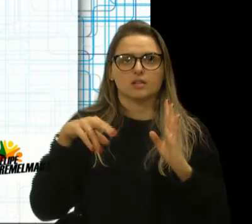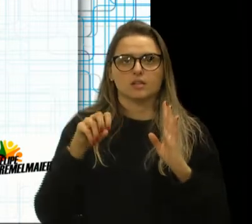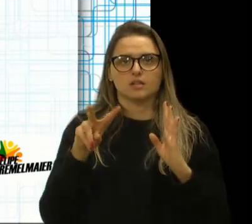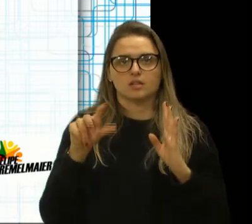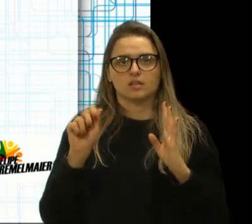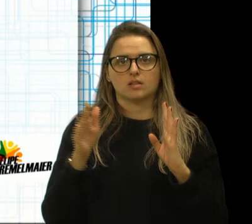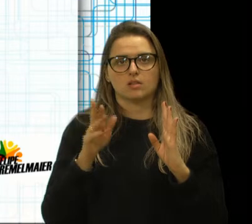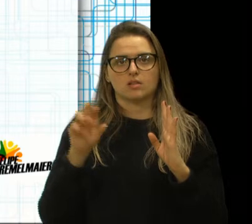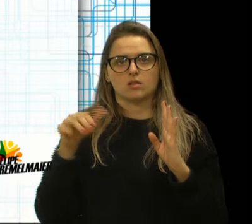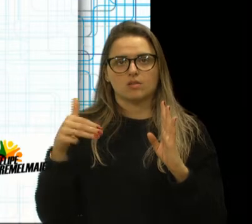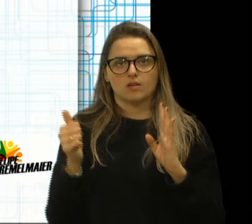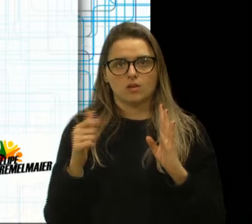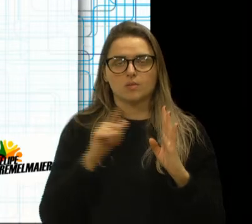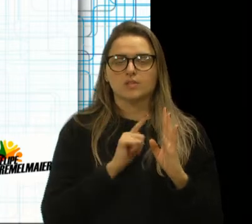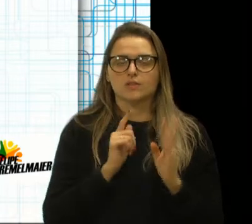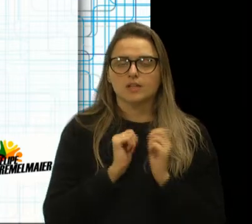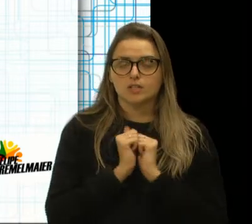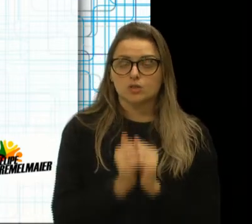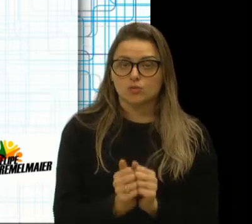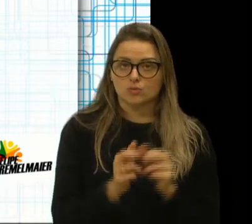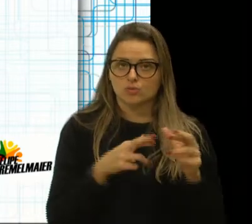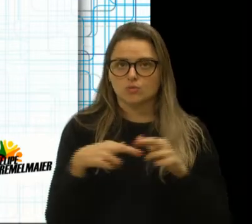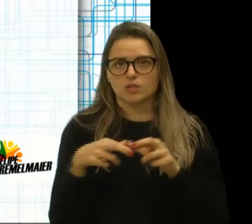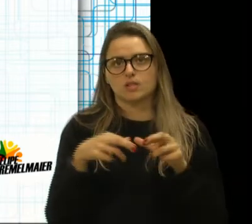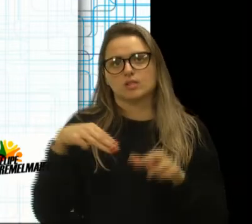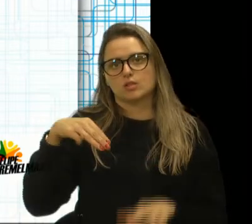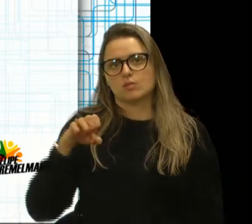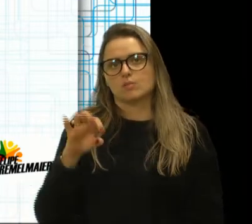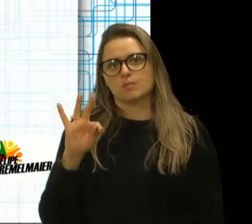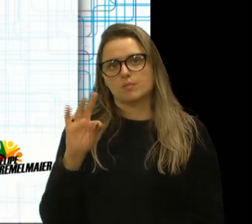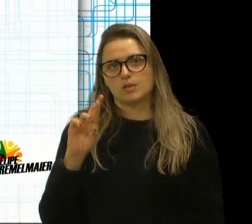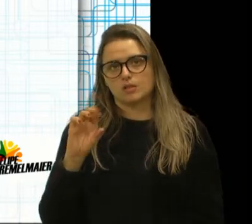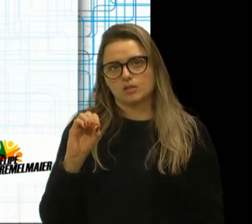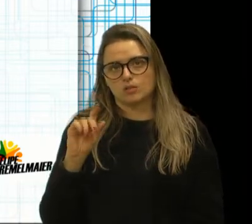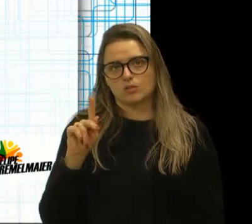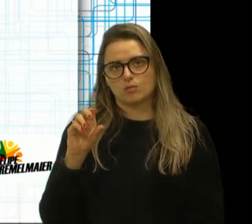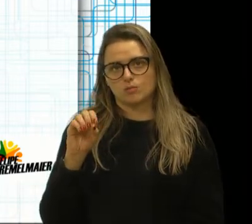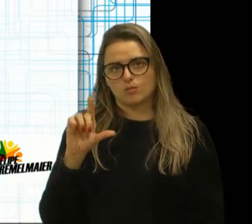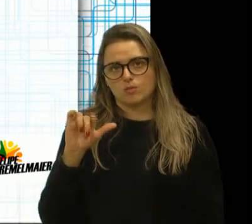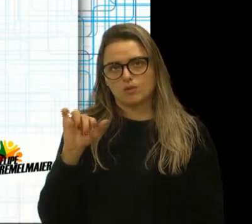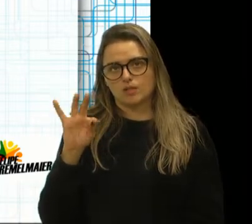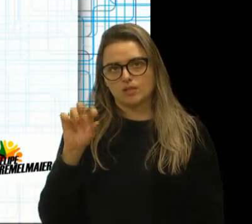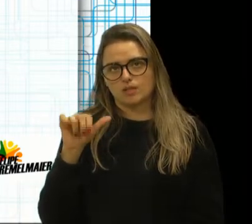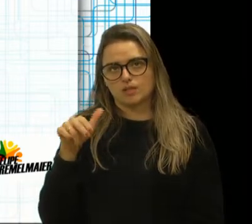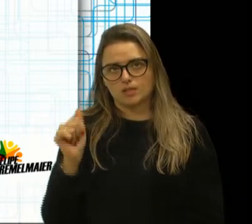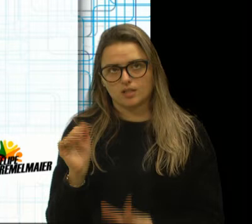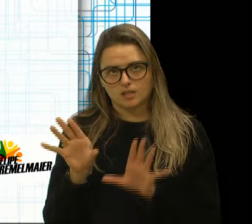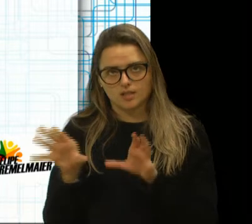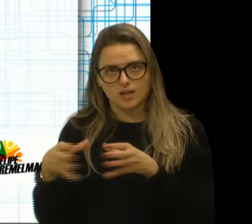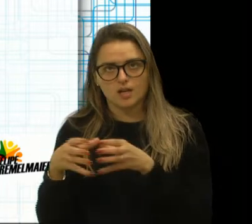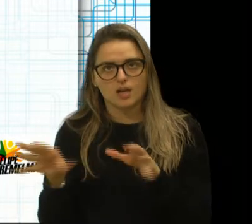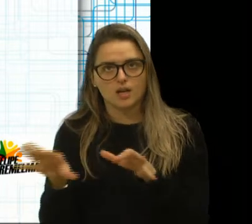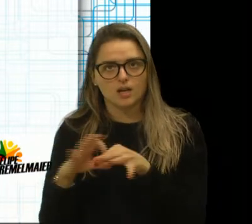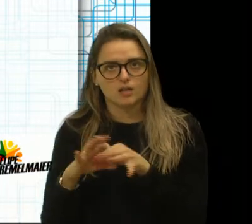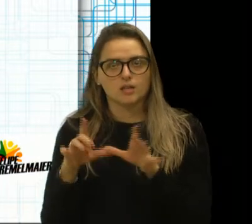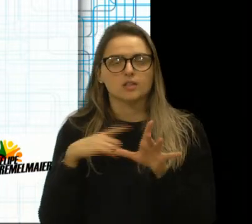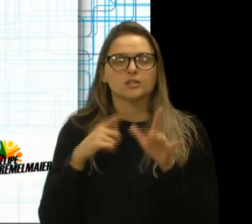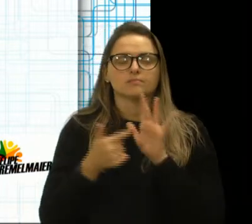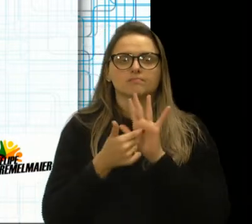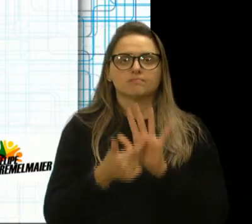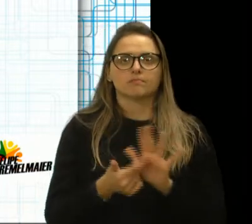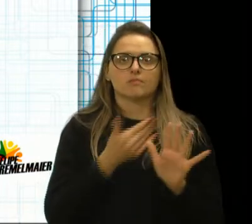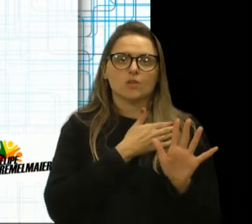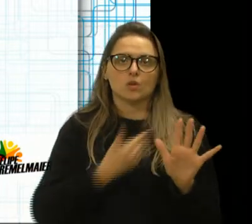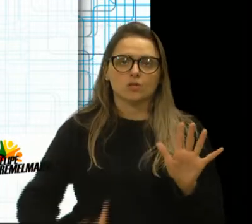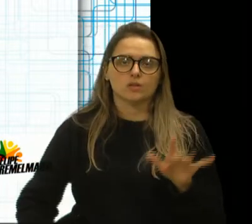compusesse a região metropolitana, o que foi levado pelo Parlamento para o Governo do Estado, para a Assembleia Legislativa,